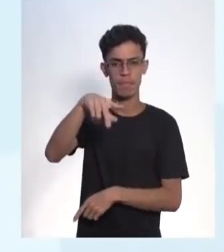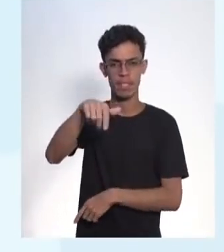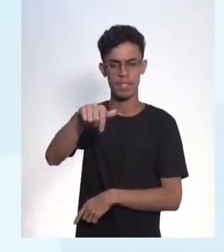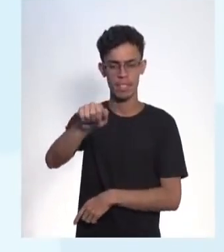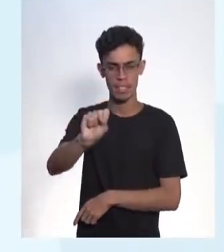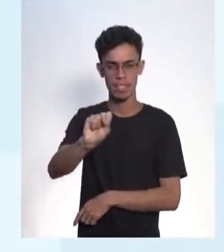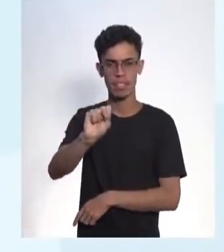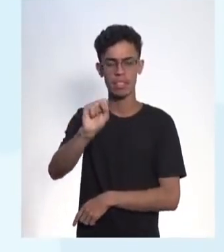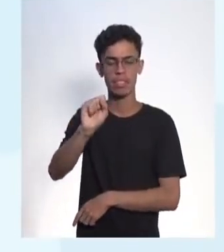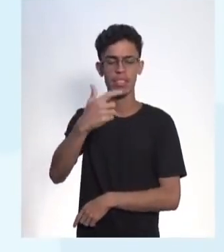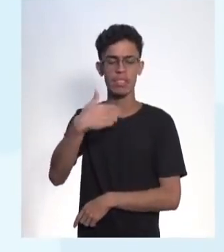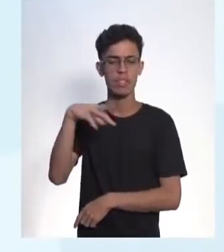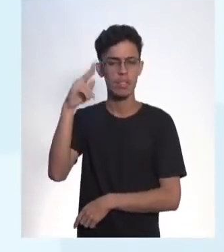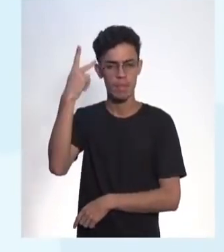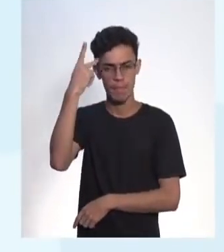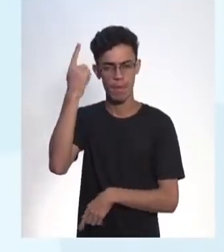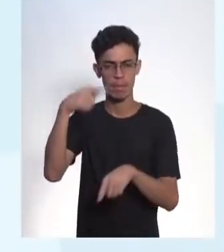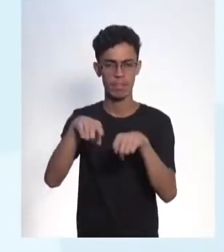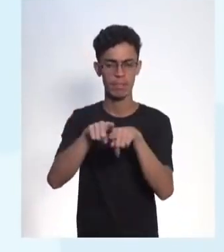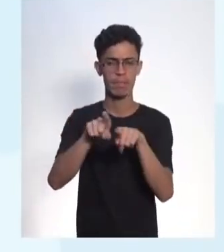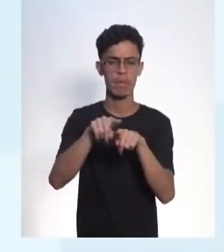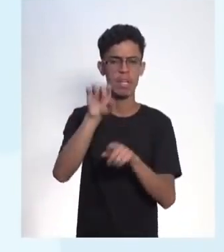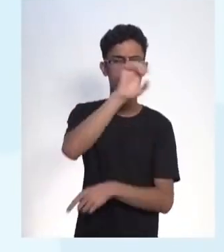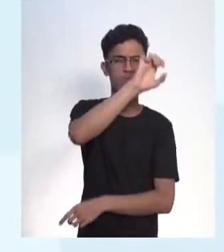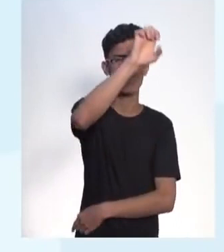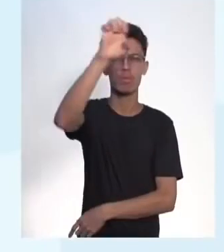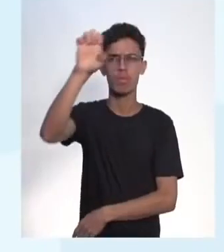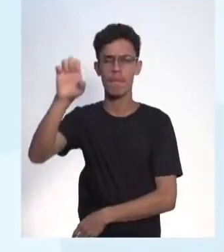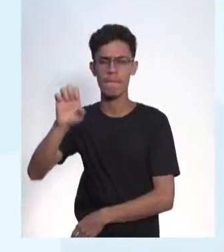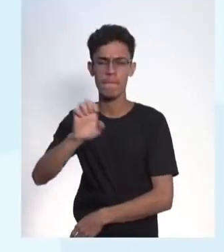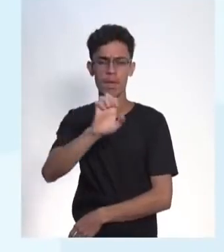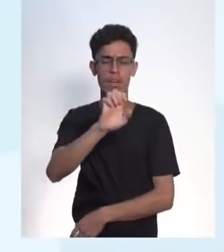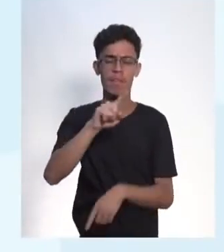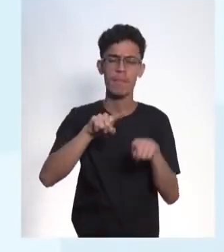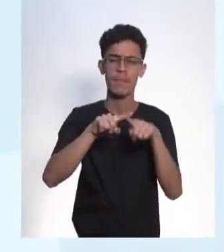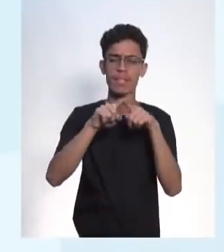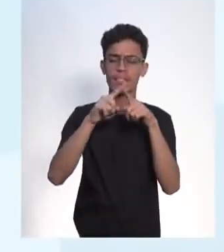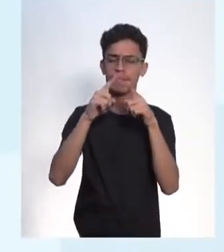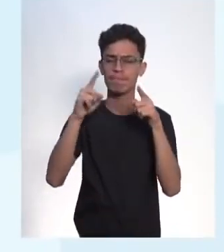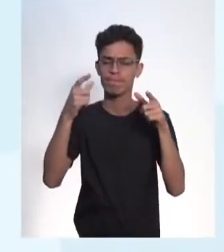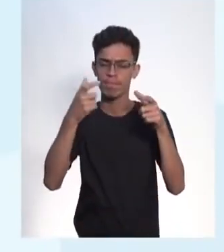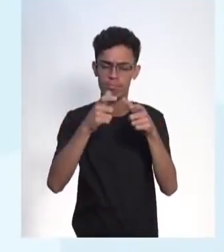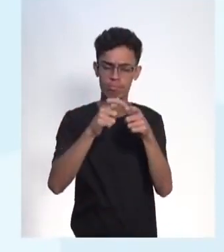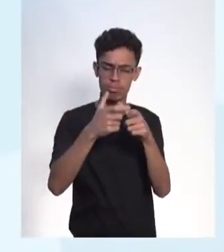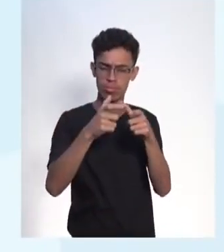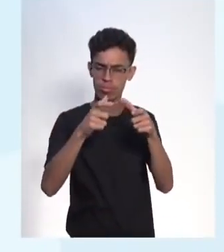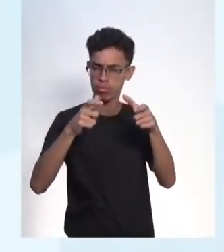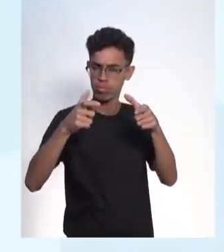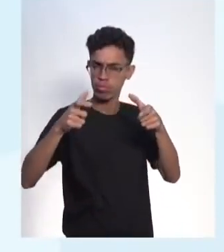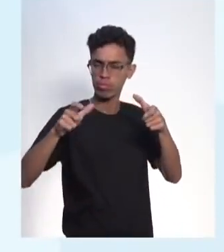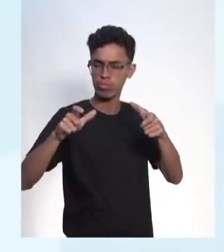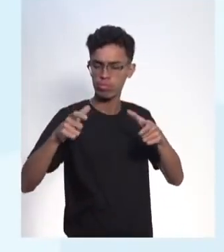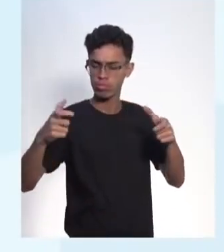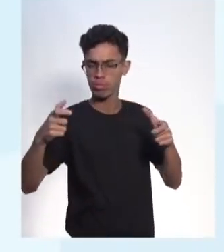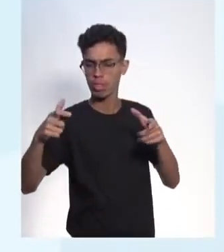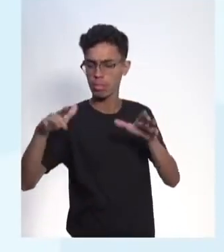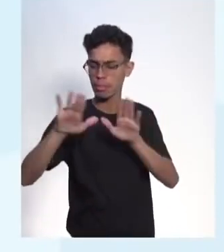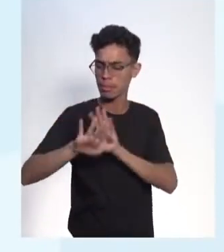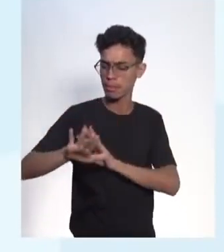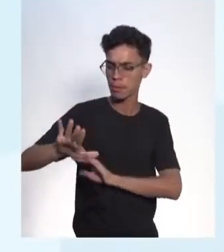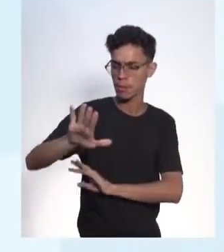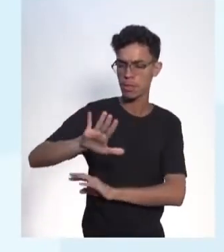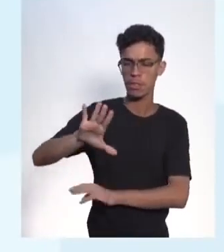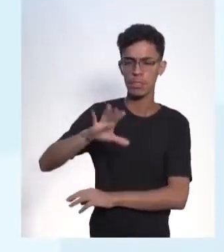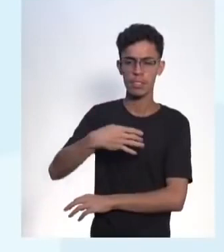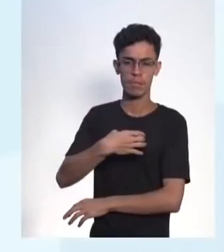também ali em São Paulo e outros estados do Brasil, mas a grande concentração está aí